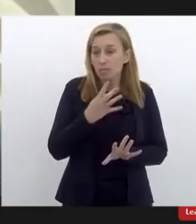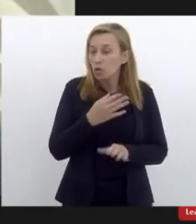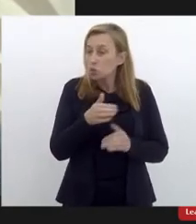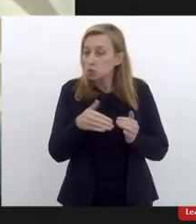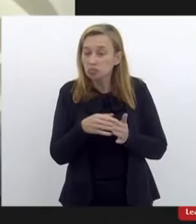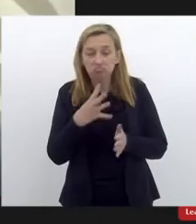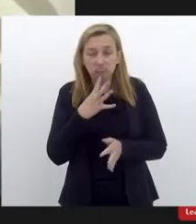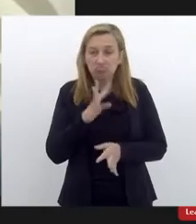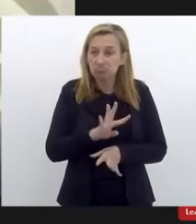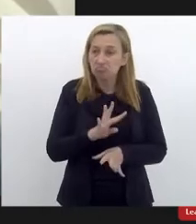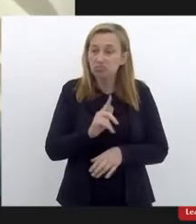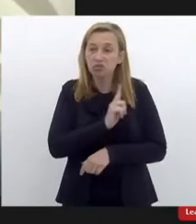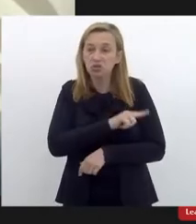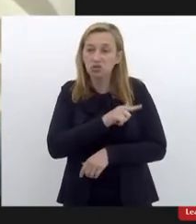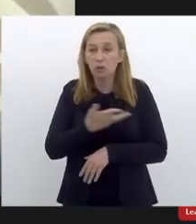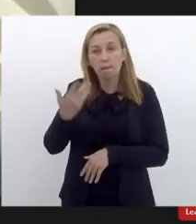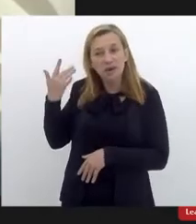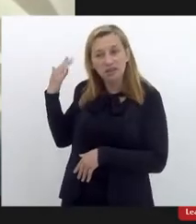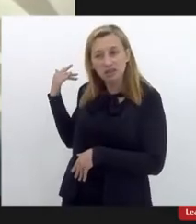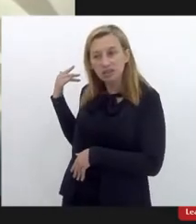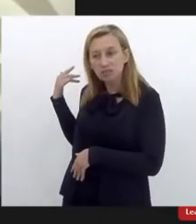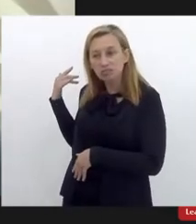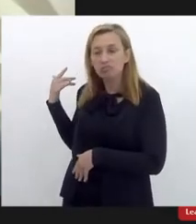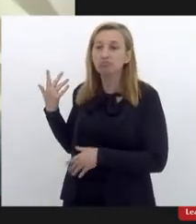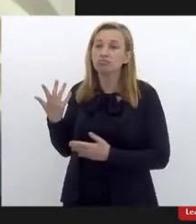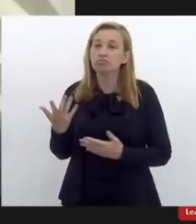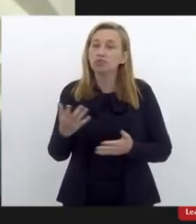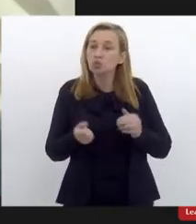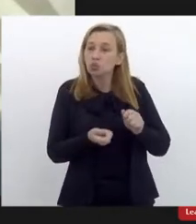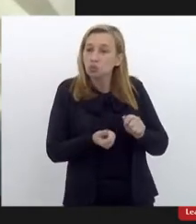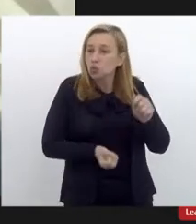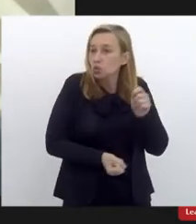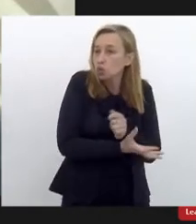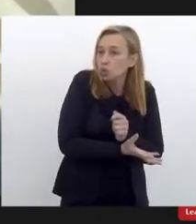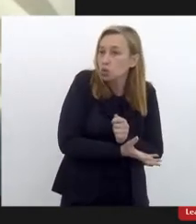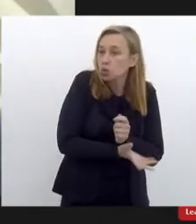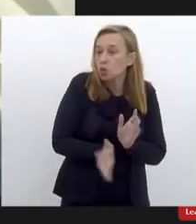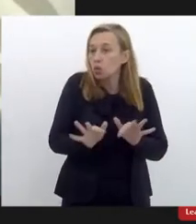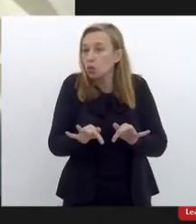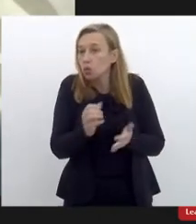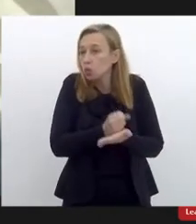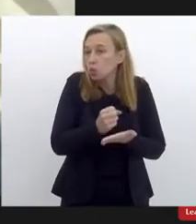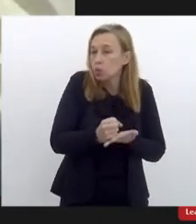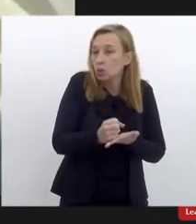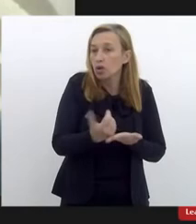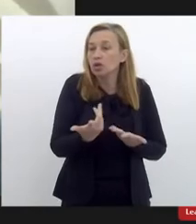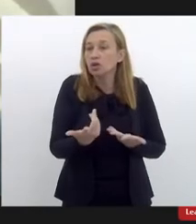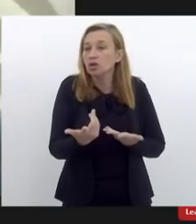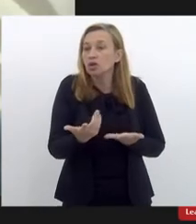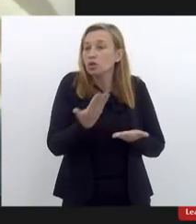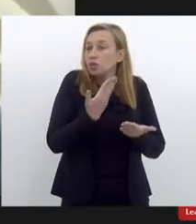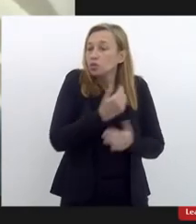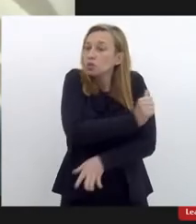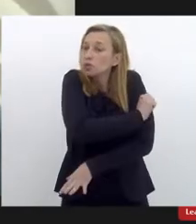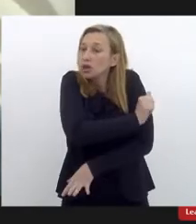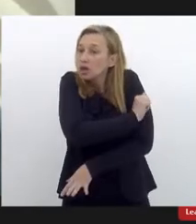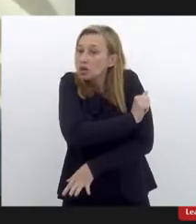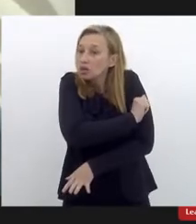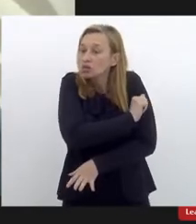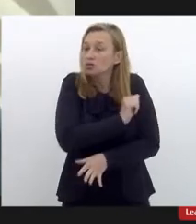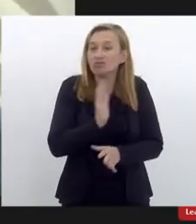na gestão anterior houve escândalo de corrupção, finalização de contratos, e com isso os estudantes